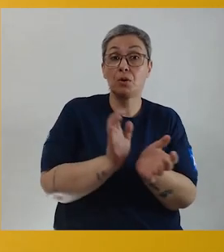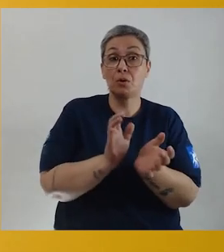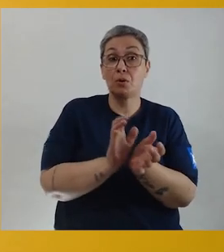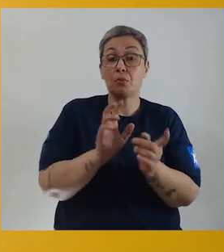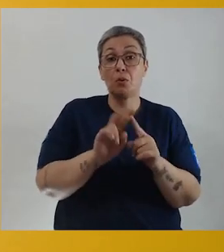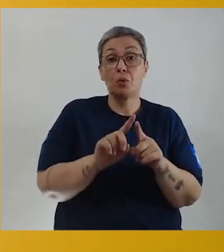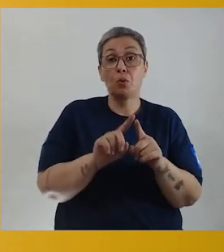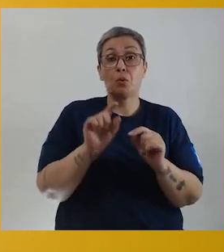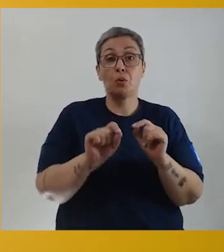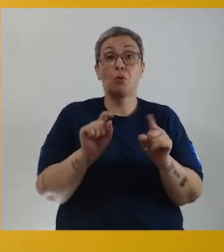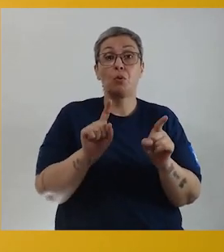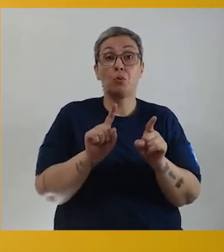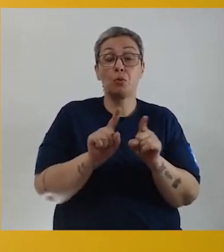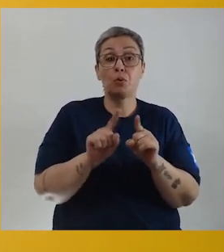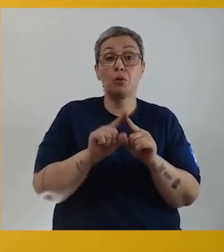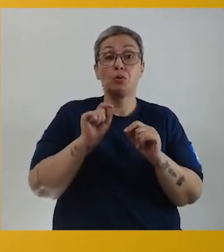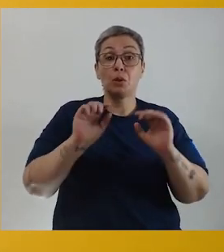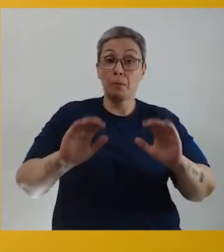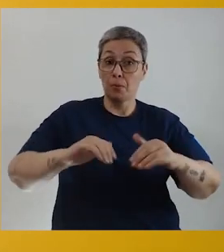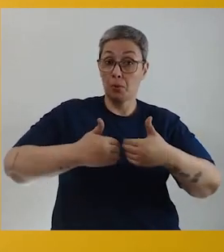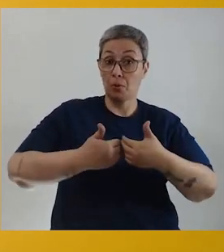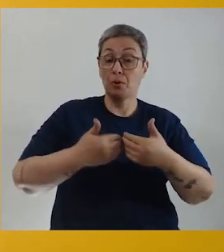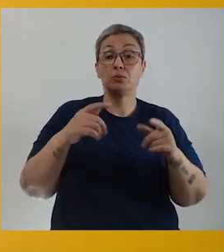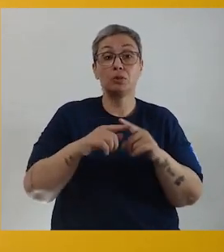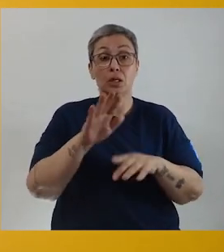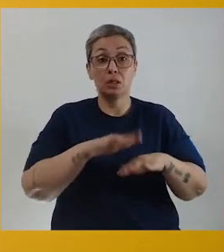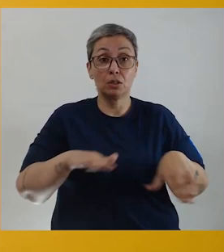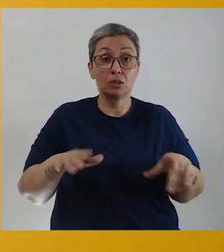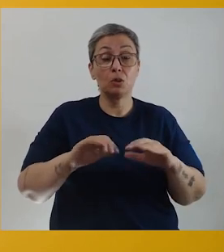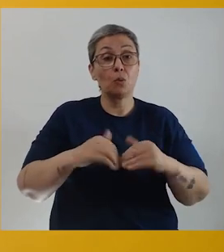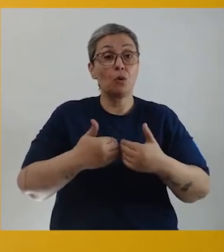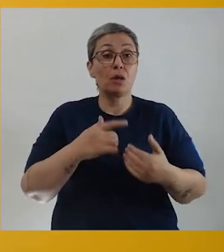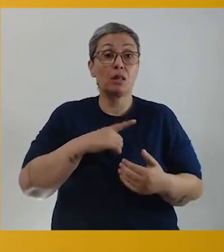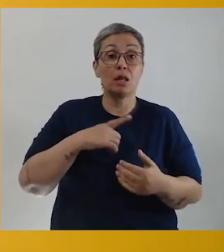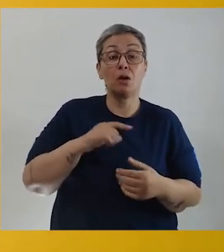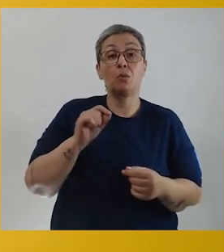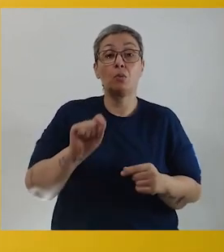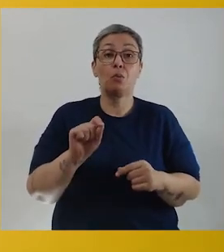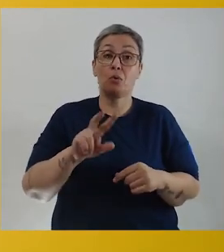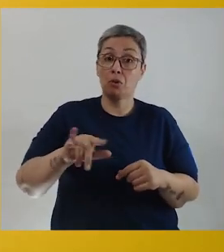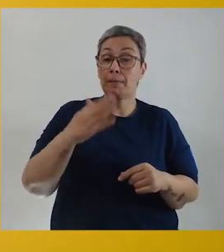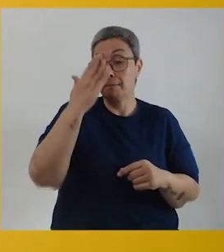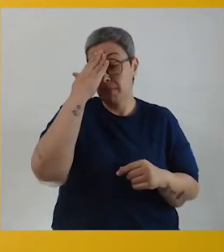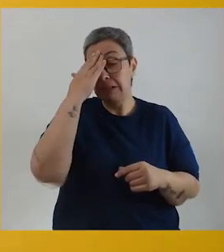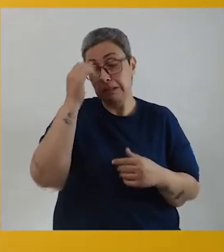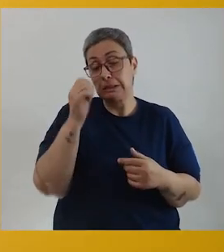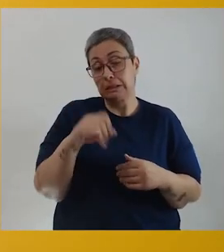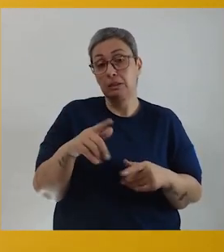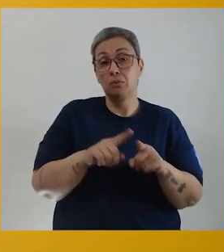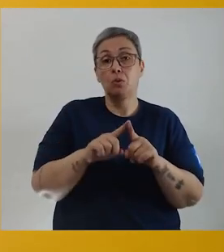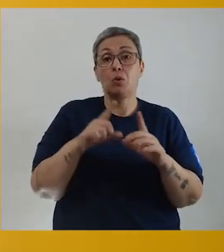de transtorno com espectro autista, né, as crianças com autismo, onde nós bem